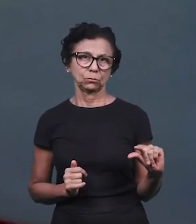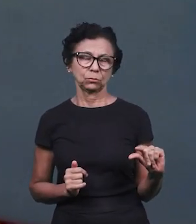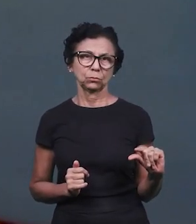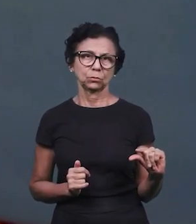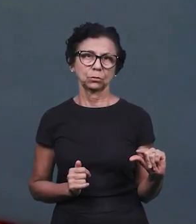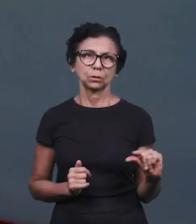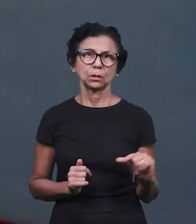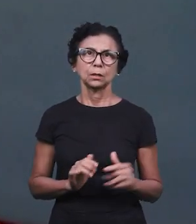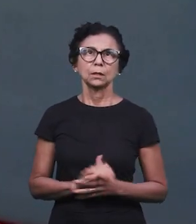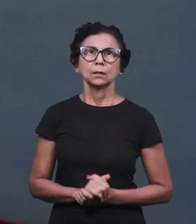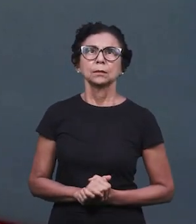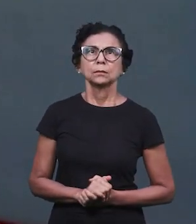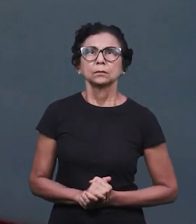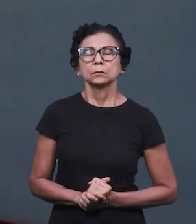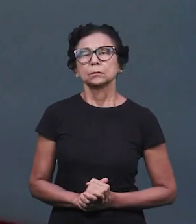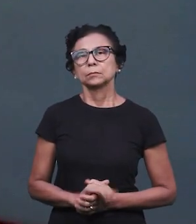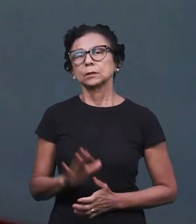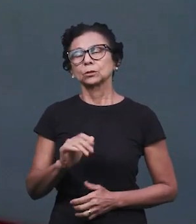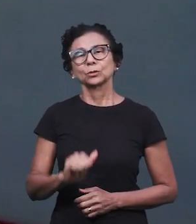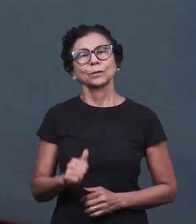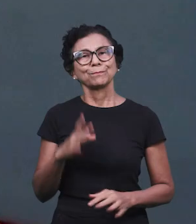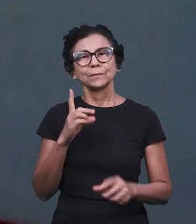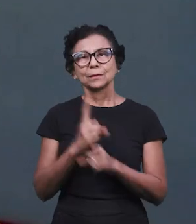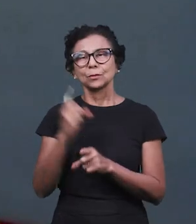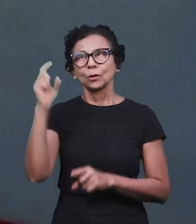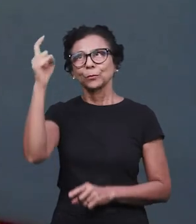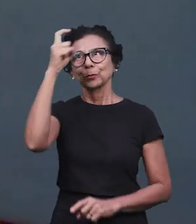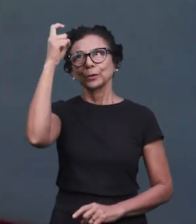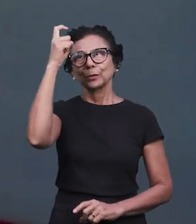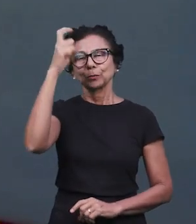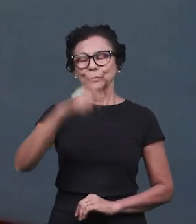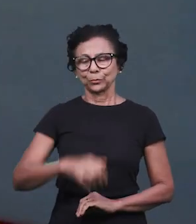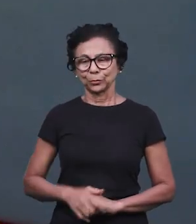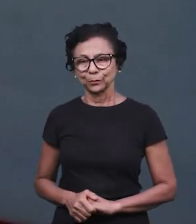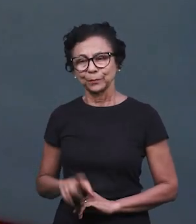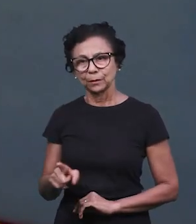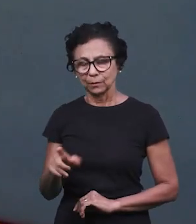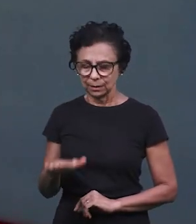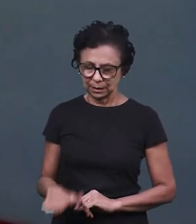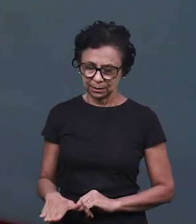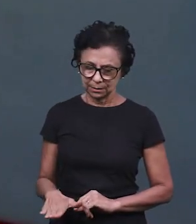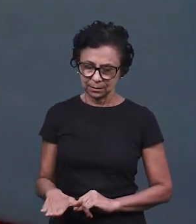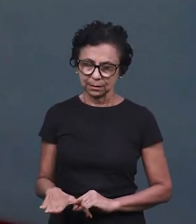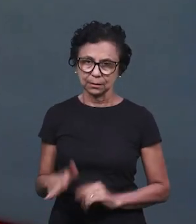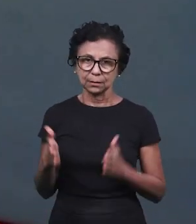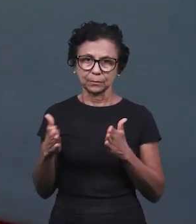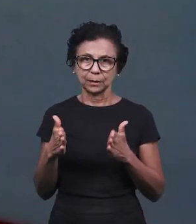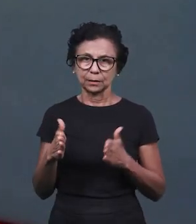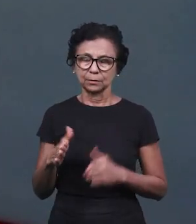1/3 desses diagnósticos só é feito na vida adulta. Então ele passa a infância,